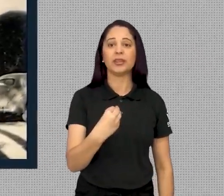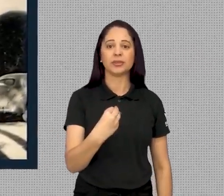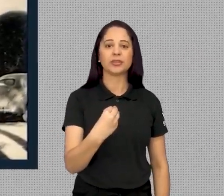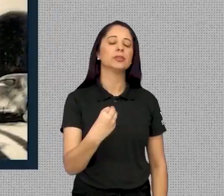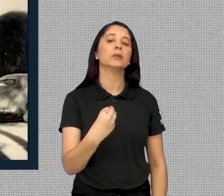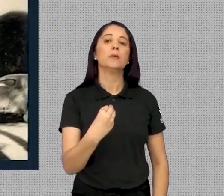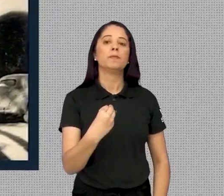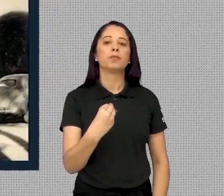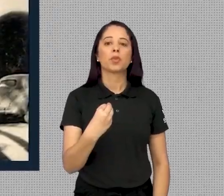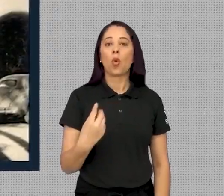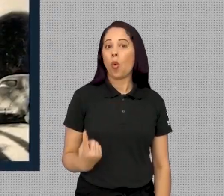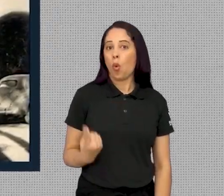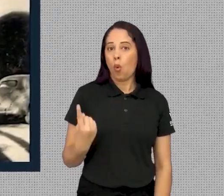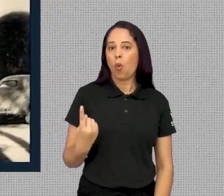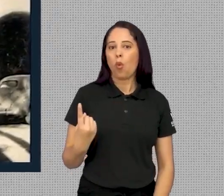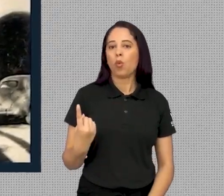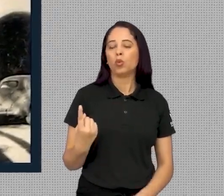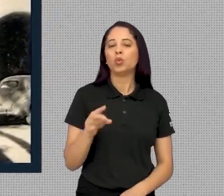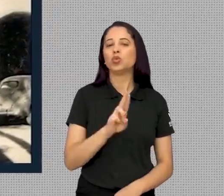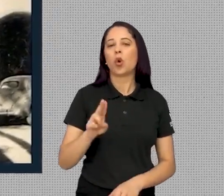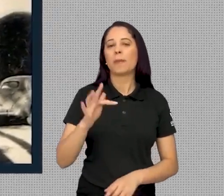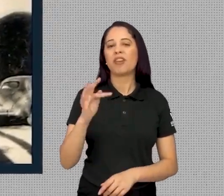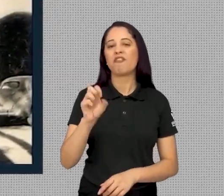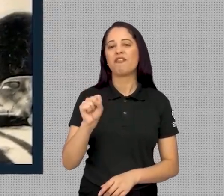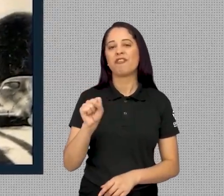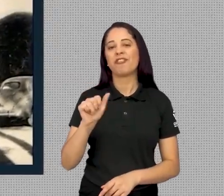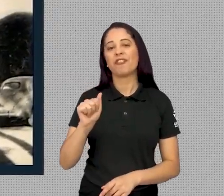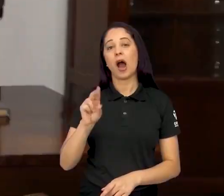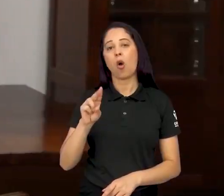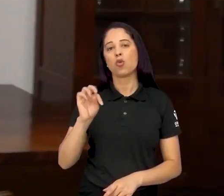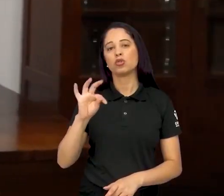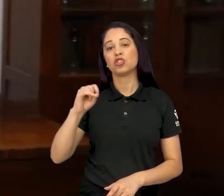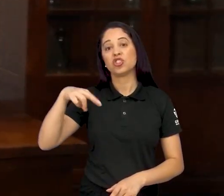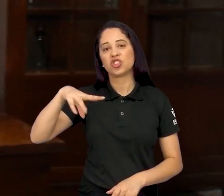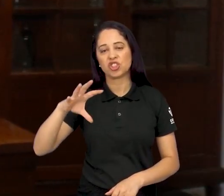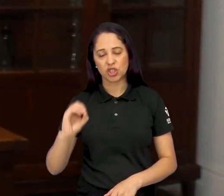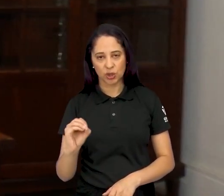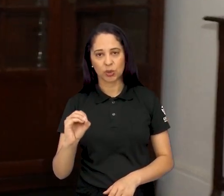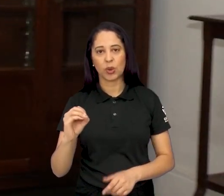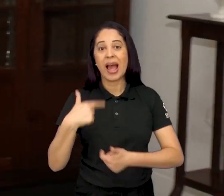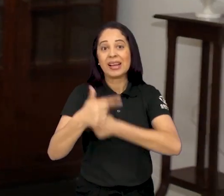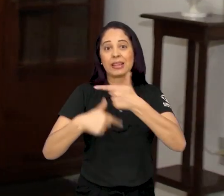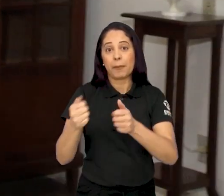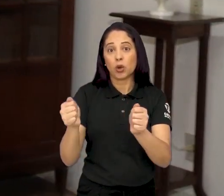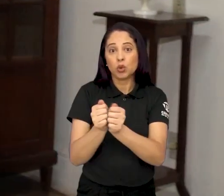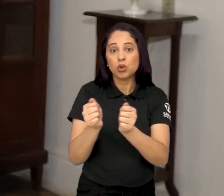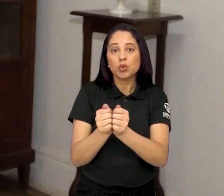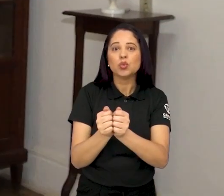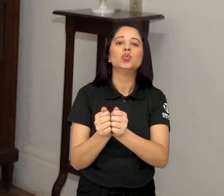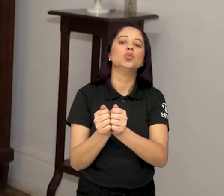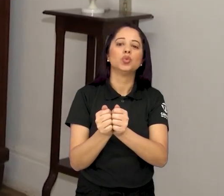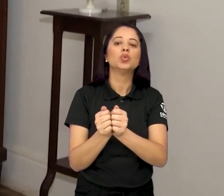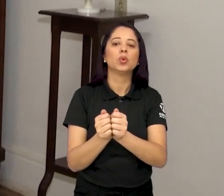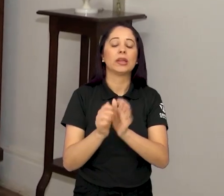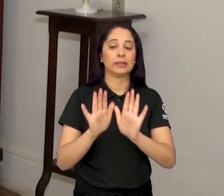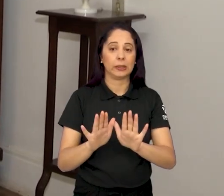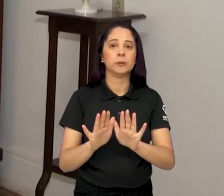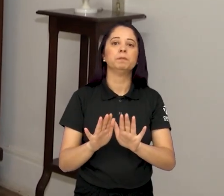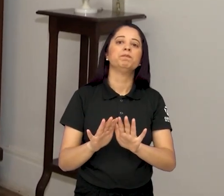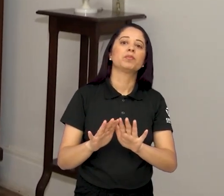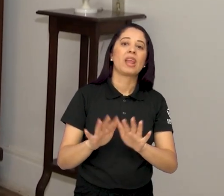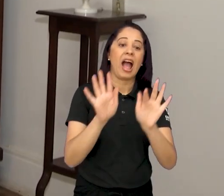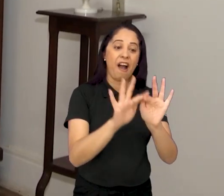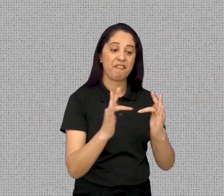8 filhos. Um deles era o Dr. Faustino Dávila, que chegou a trabalhar com o pai entre 51 a